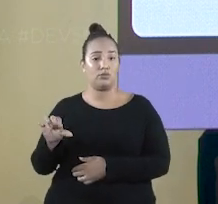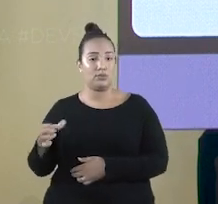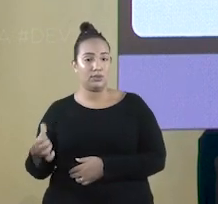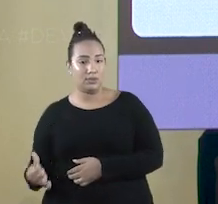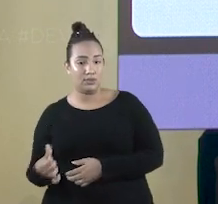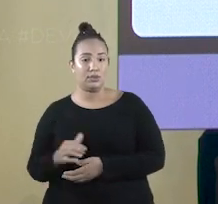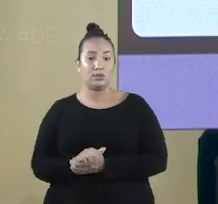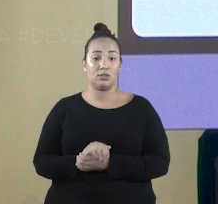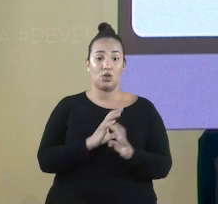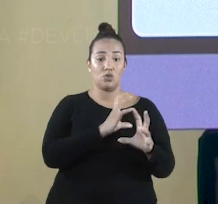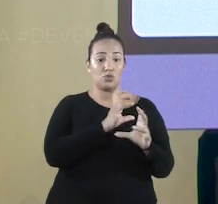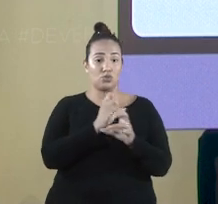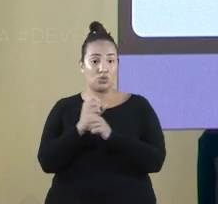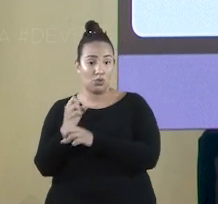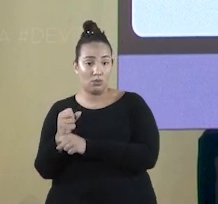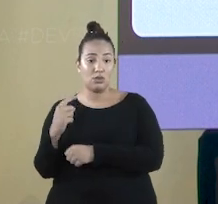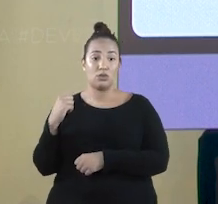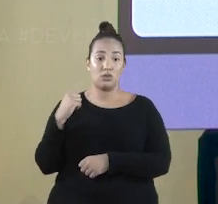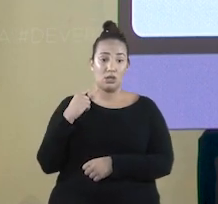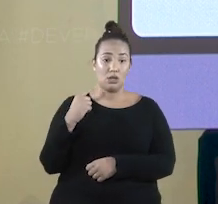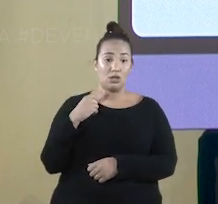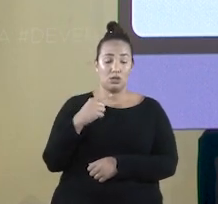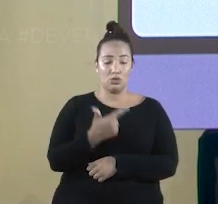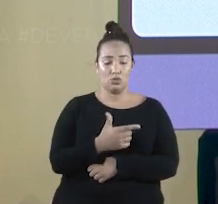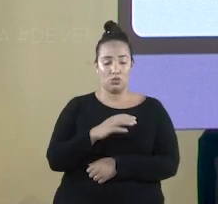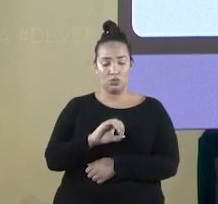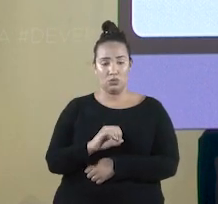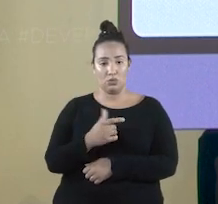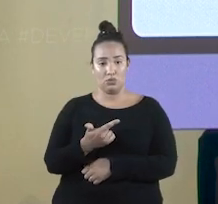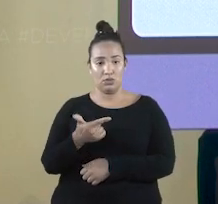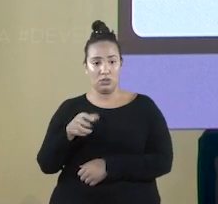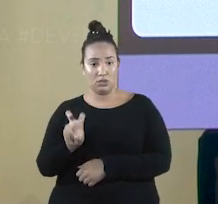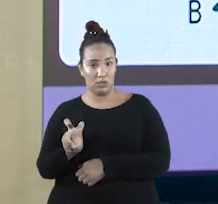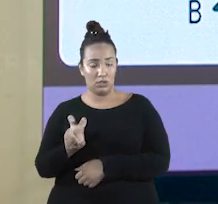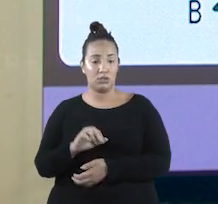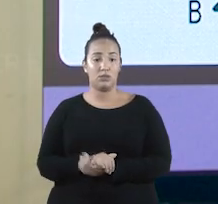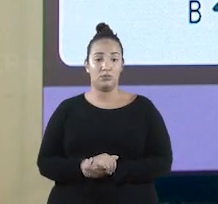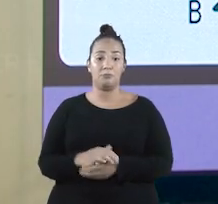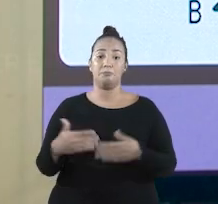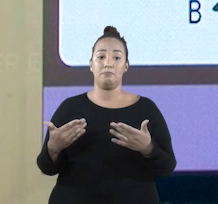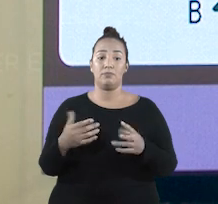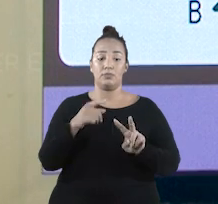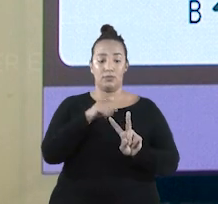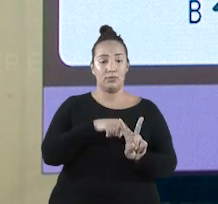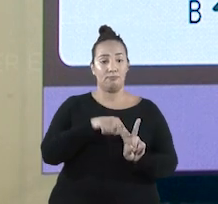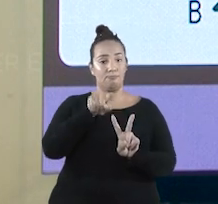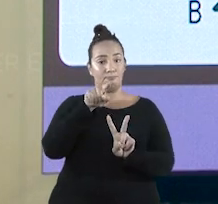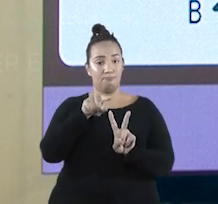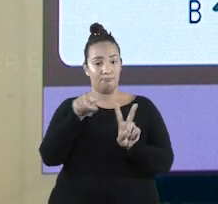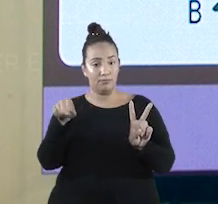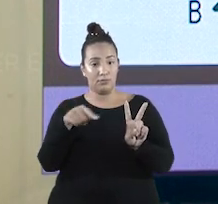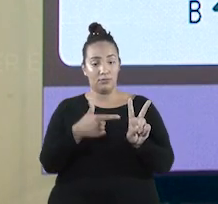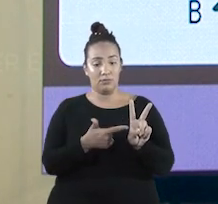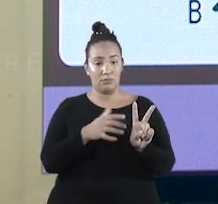1.296. Somando, temos que A ao quadrado é igual a 2025. Vamos extrair a